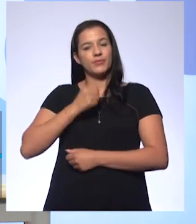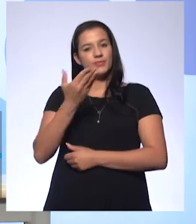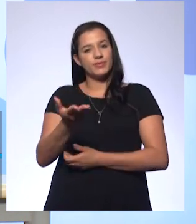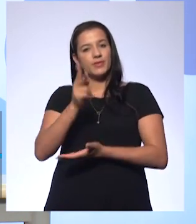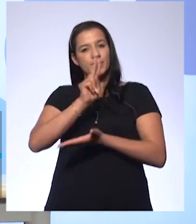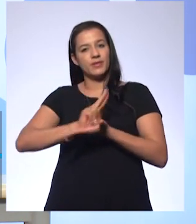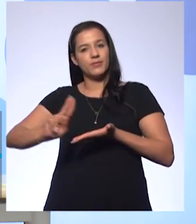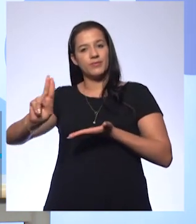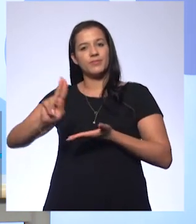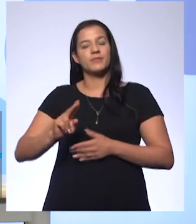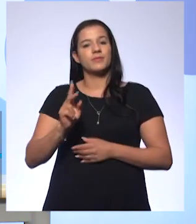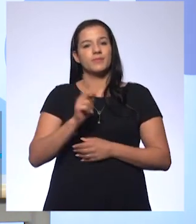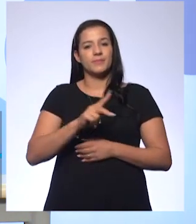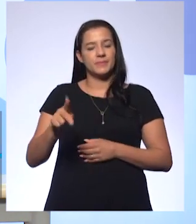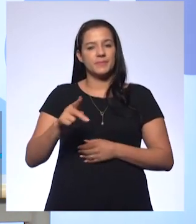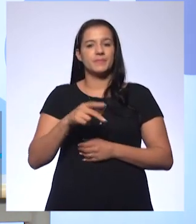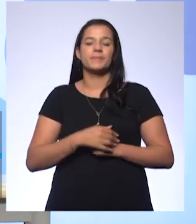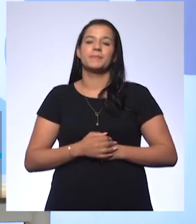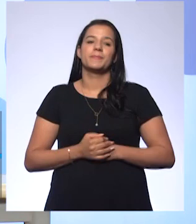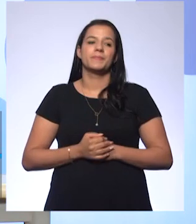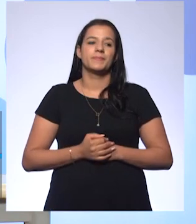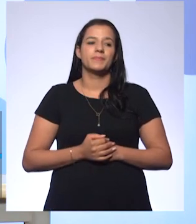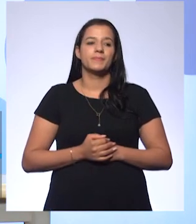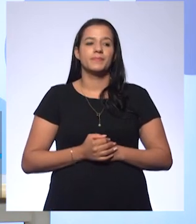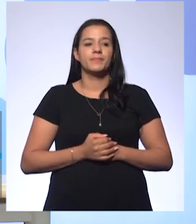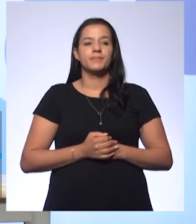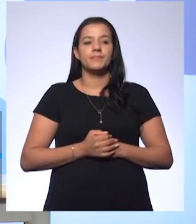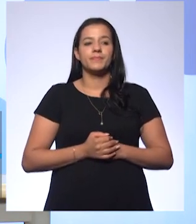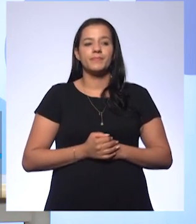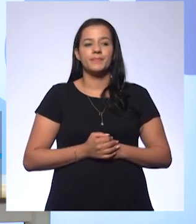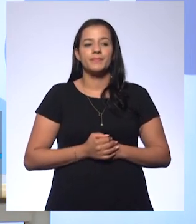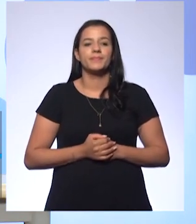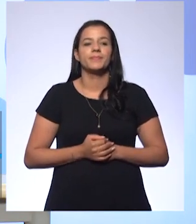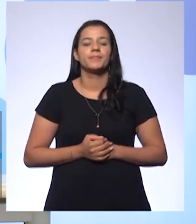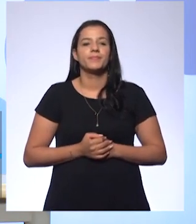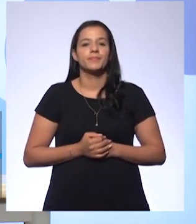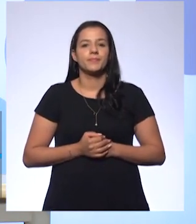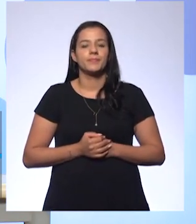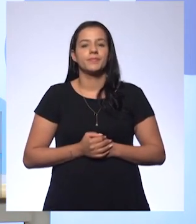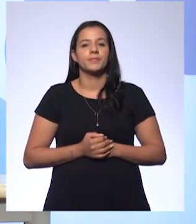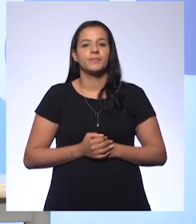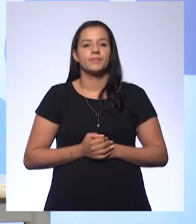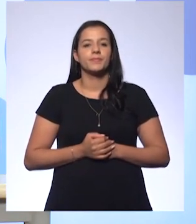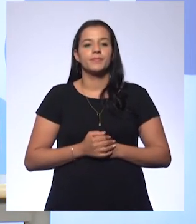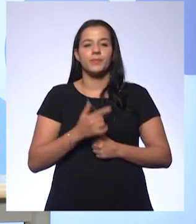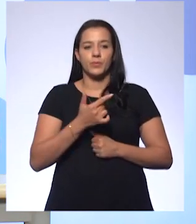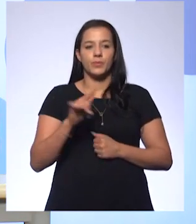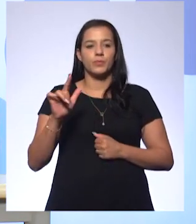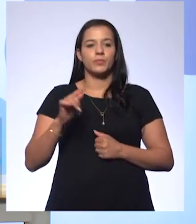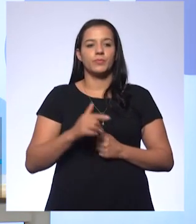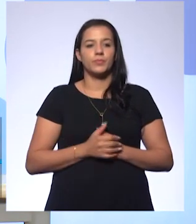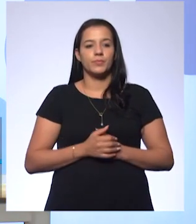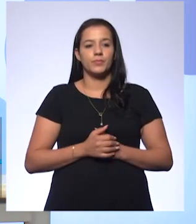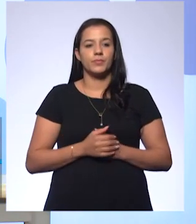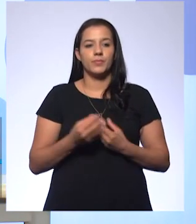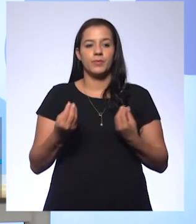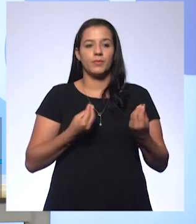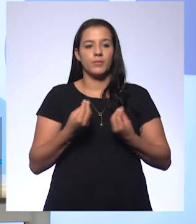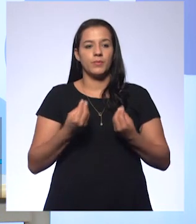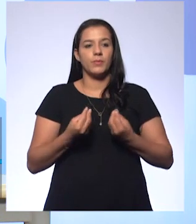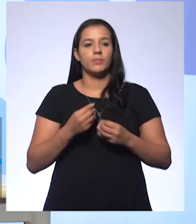Olha só, a professora Renata, bastante interação aqui, tá? A professora Daniela Torres, saúda a senhora.